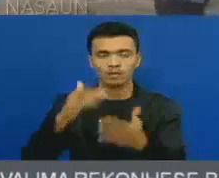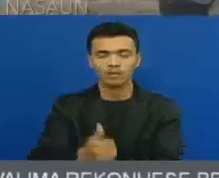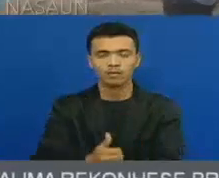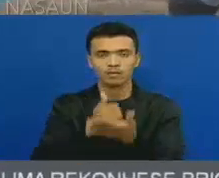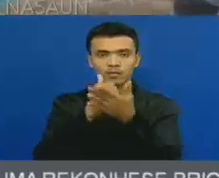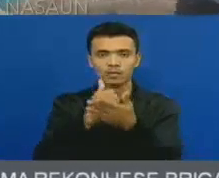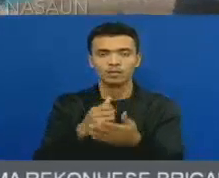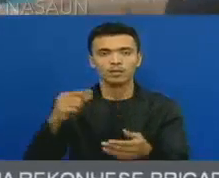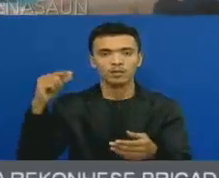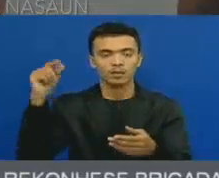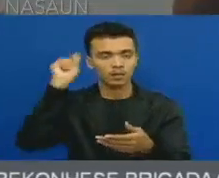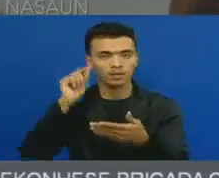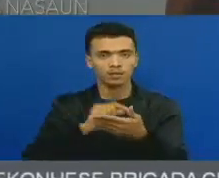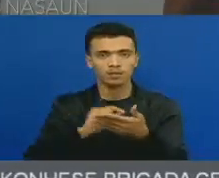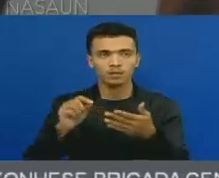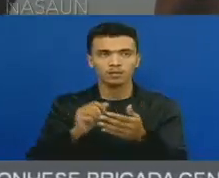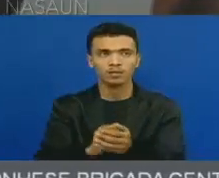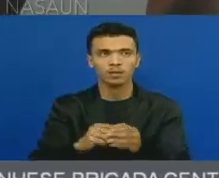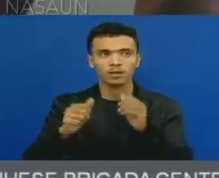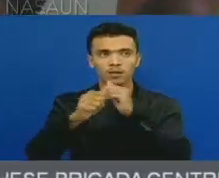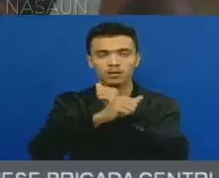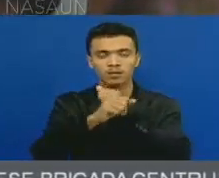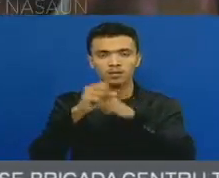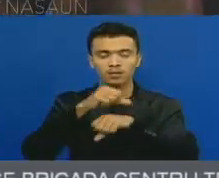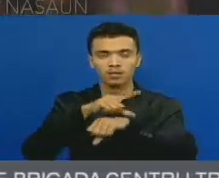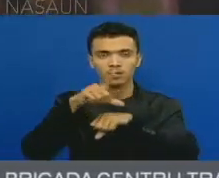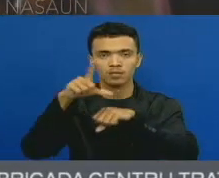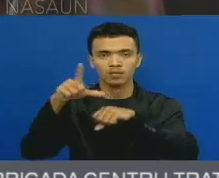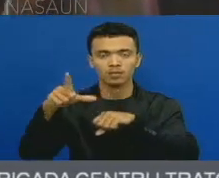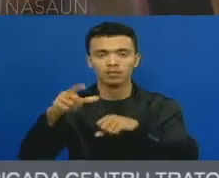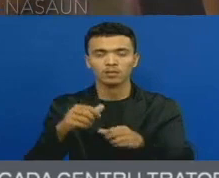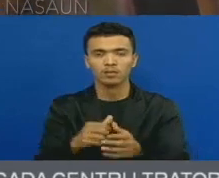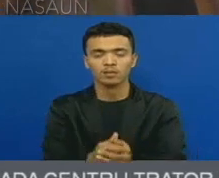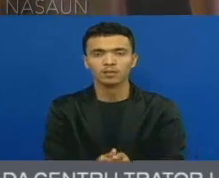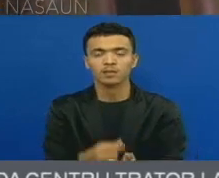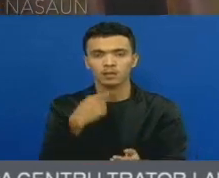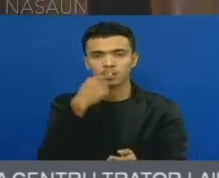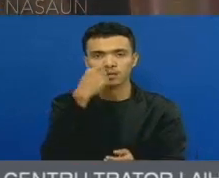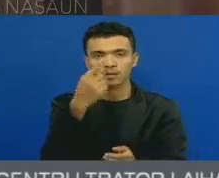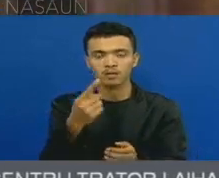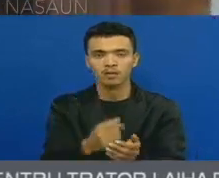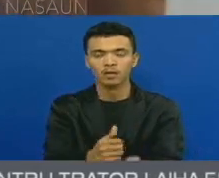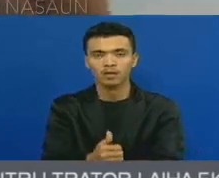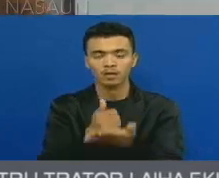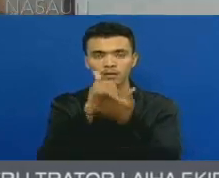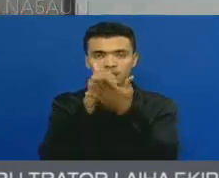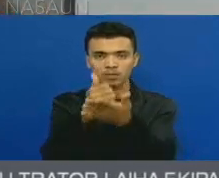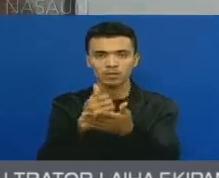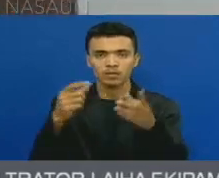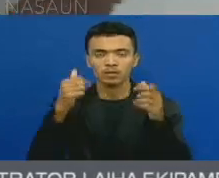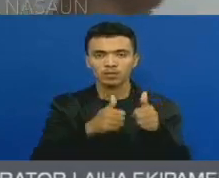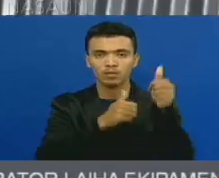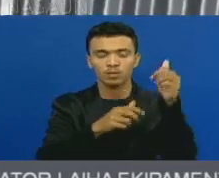Hirakne, assessor presidente da República ba assunto social, Quintiliano Muniz Carvalho Hateten. Apoio Hirakne,